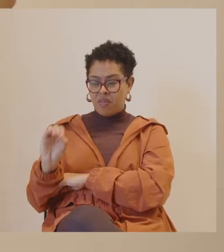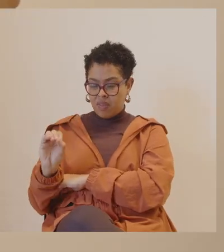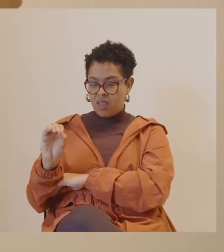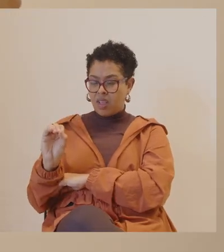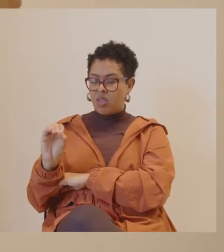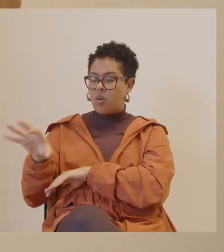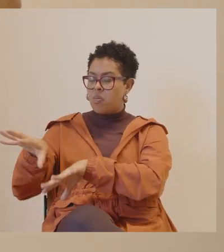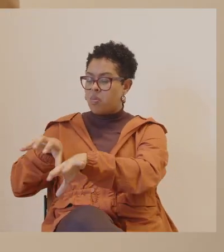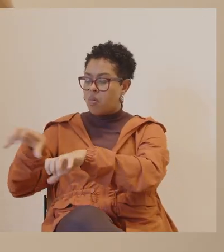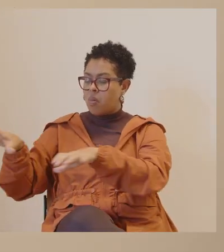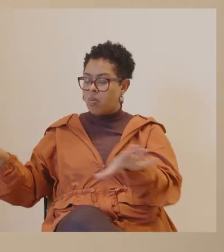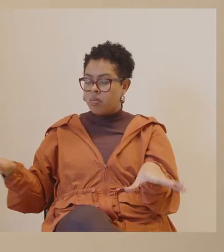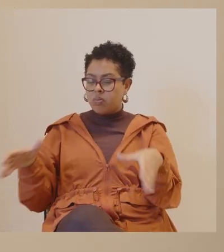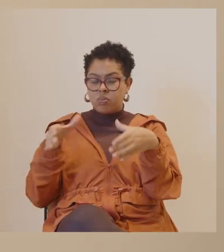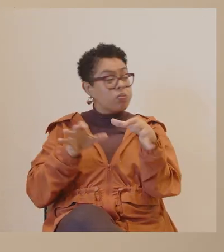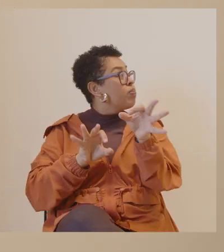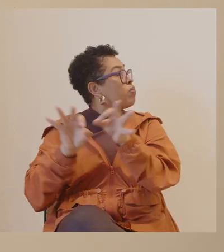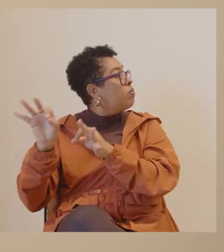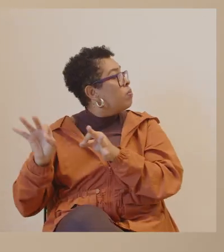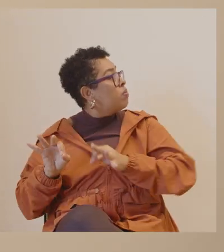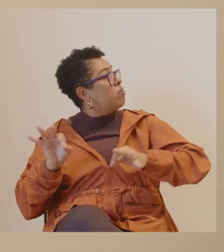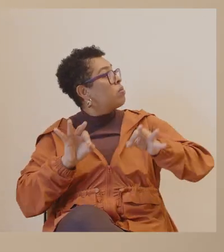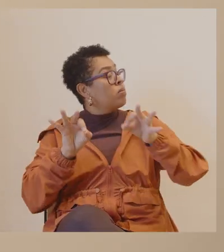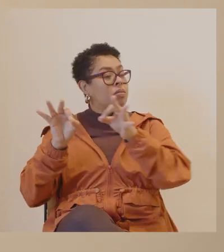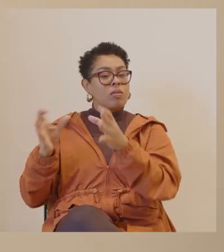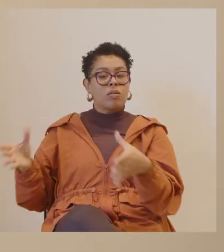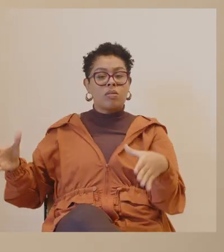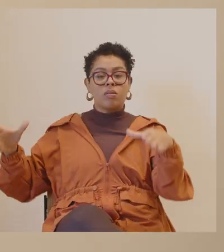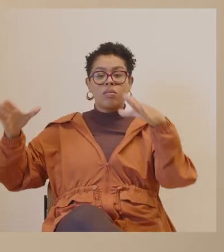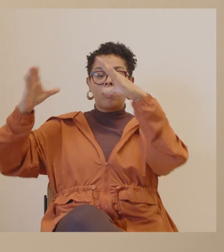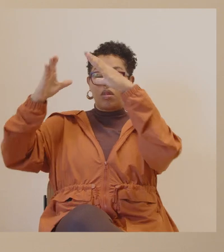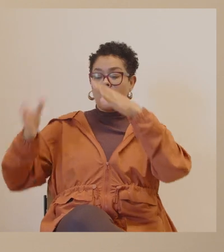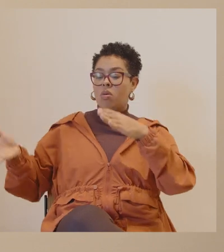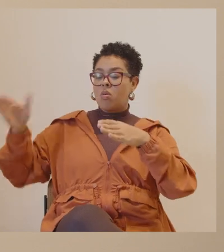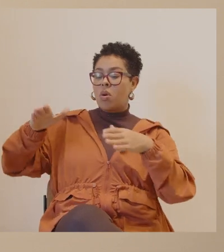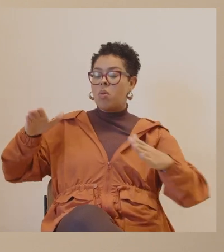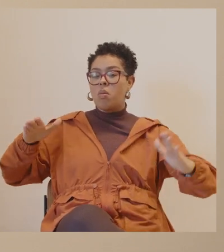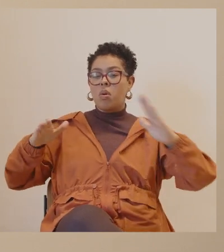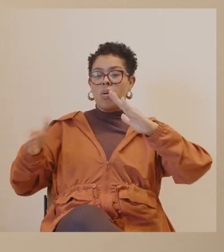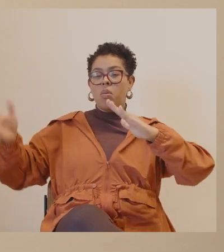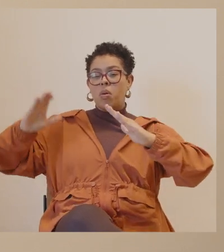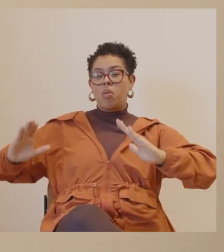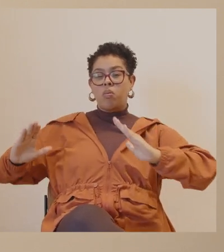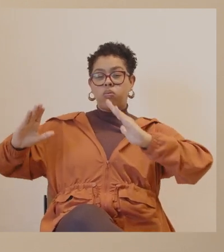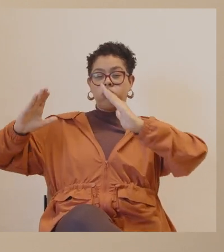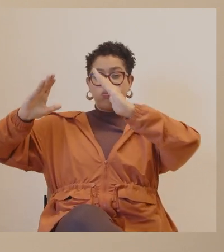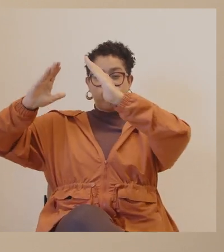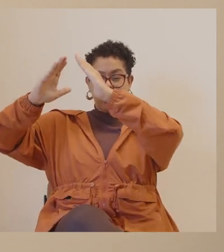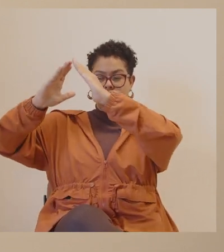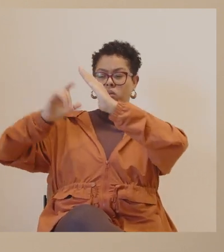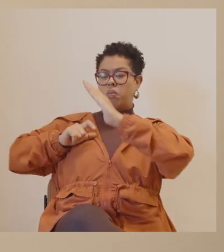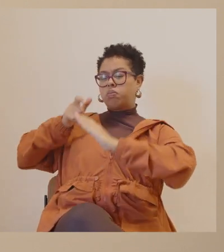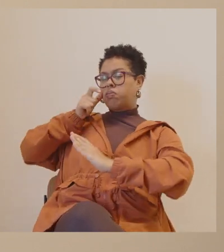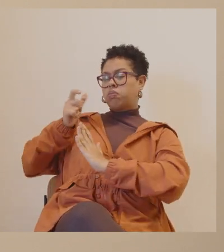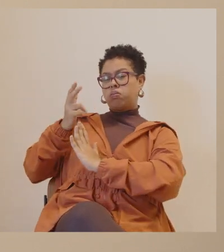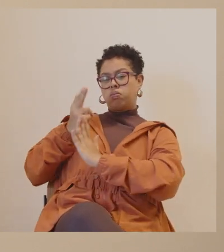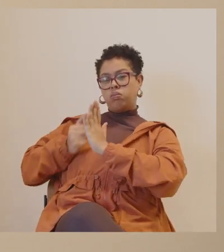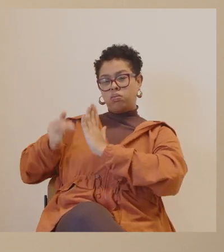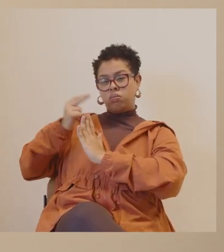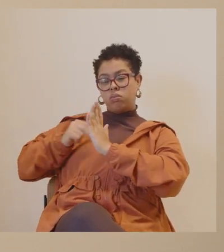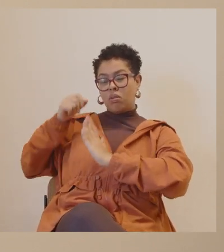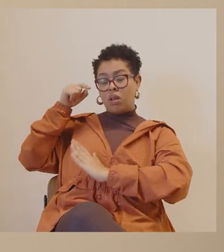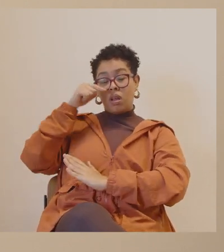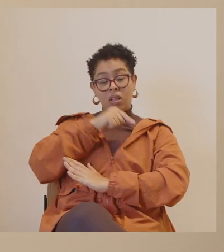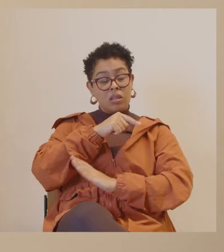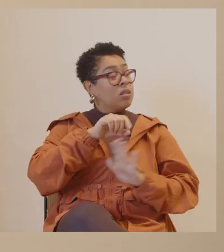da colheita. Né? E a Catedral de Rouen é, naquele contexto, assim, um símbolo